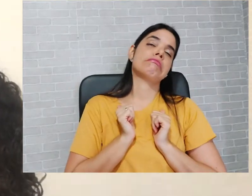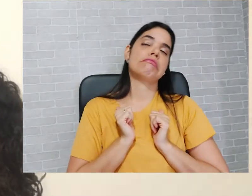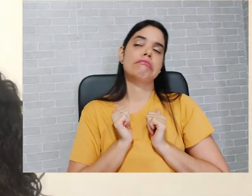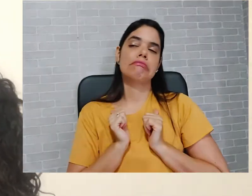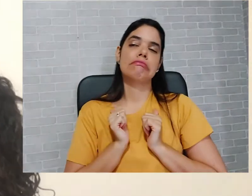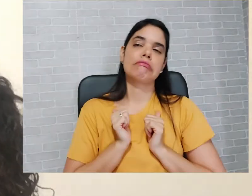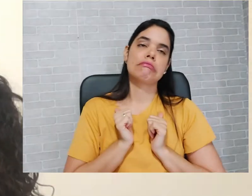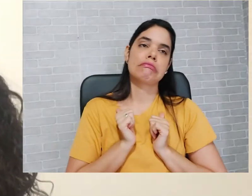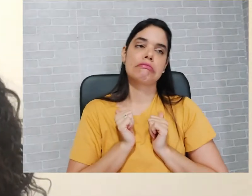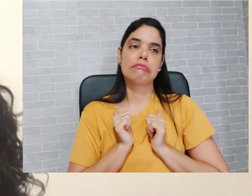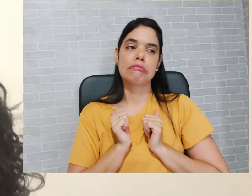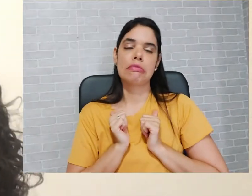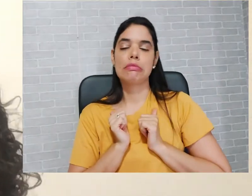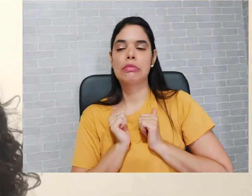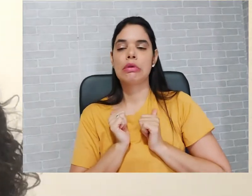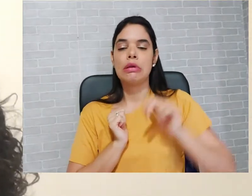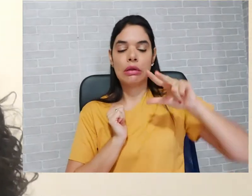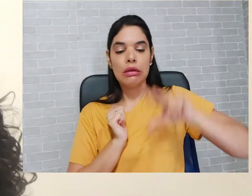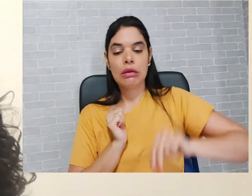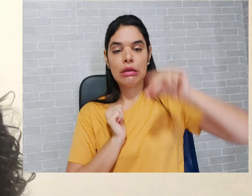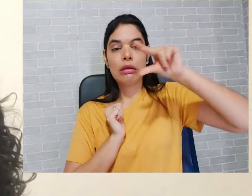da fábula de La Fontaine, que ela